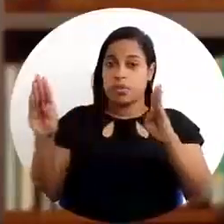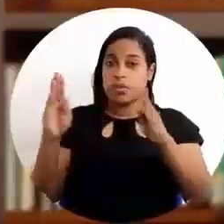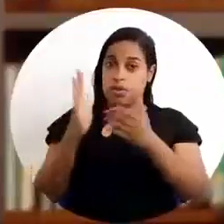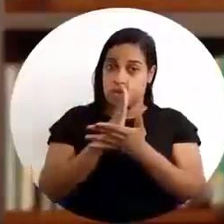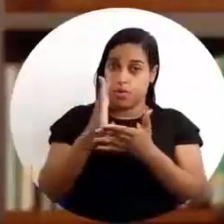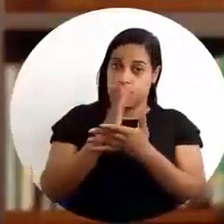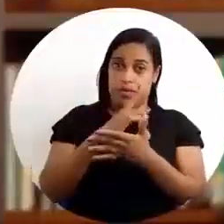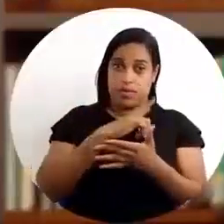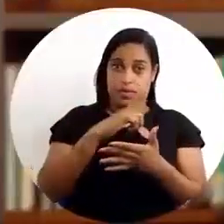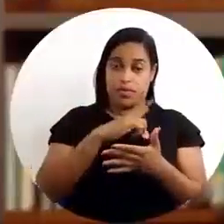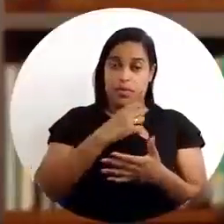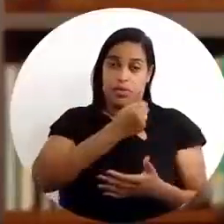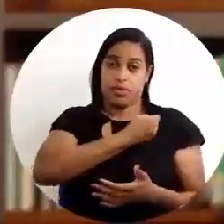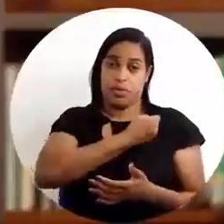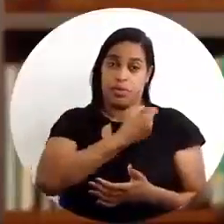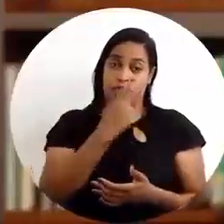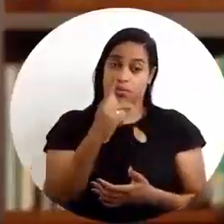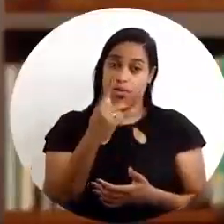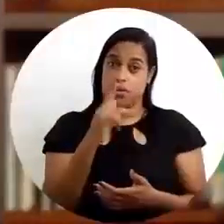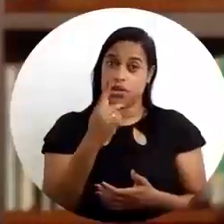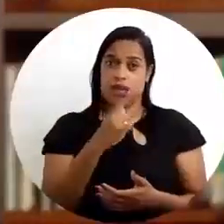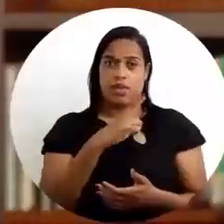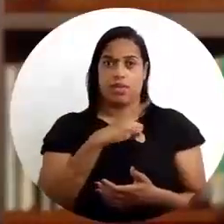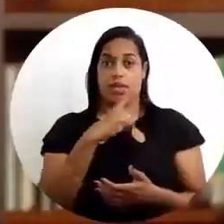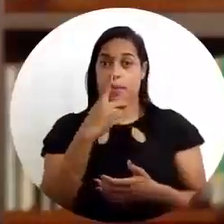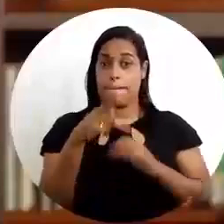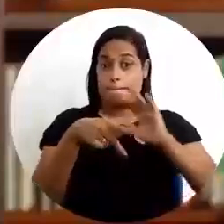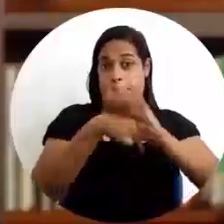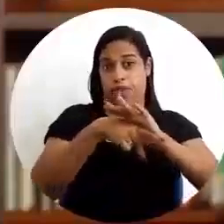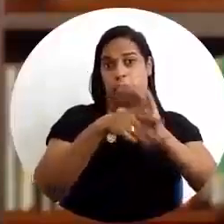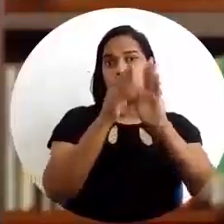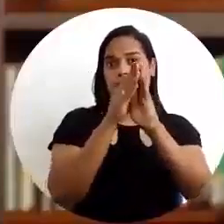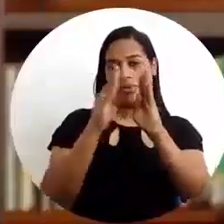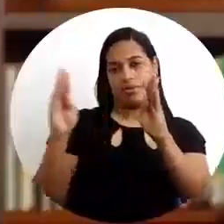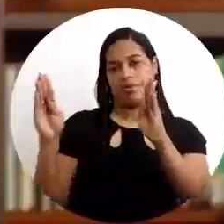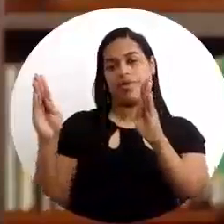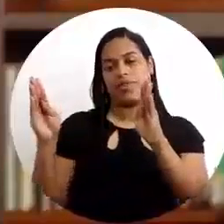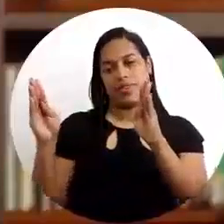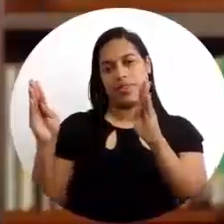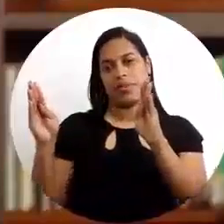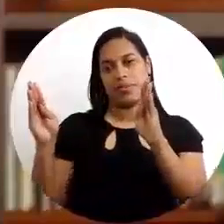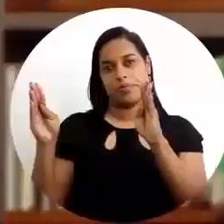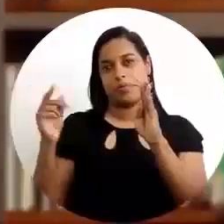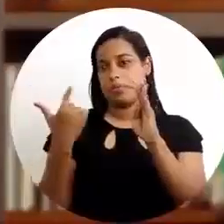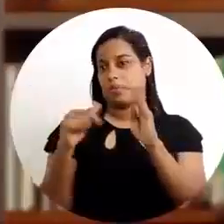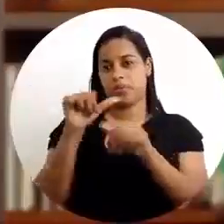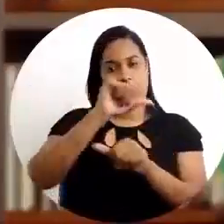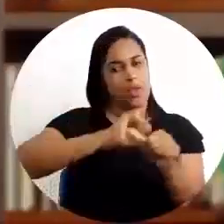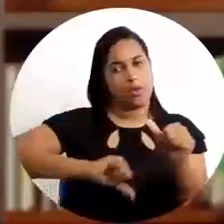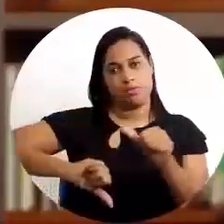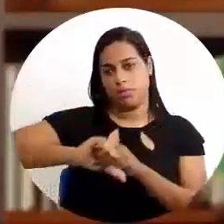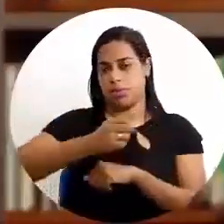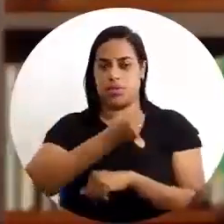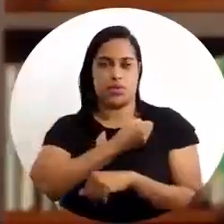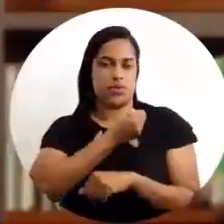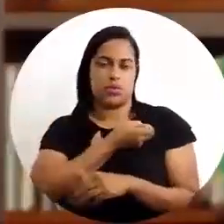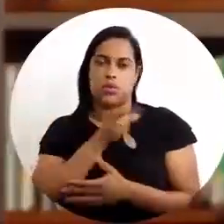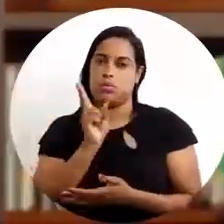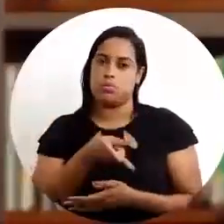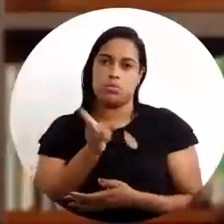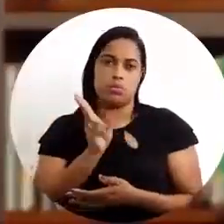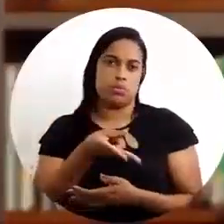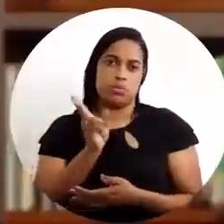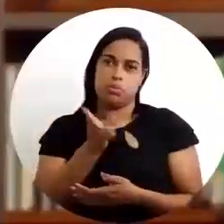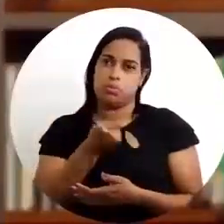númerozinho que tem, é o número que ele tem naquela biblioteca, é o lugar dele no mundo, né? Não tem como mudar. Os números são individualizados,